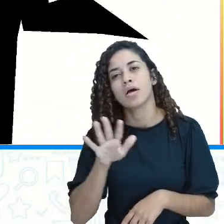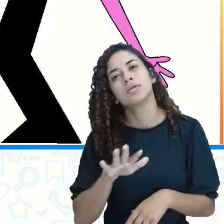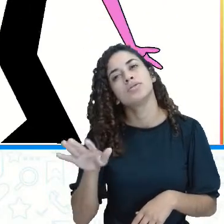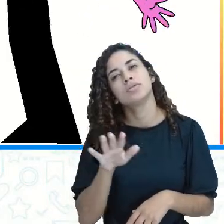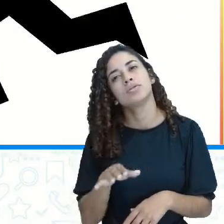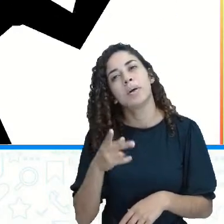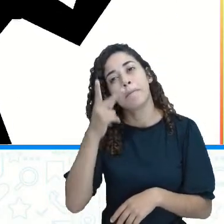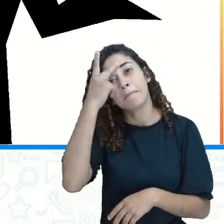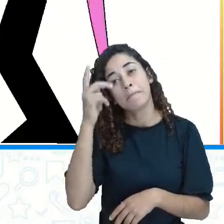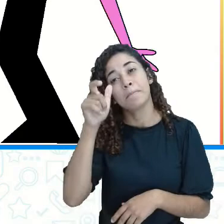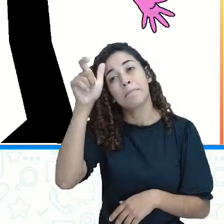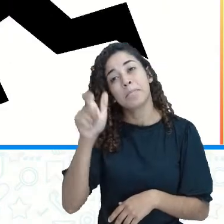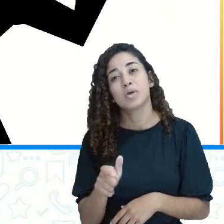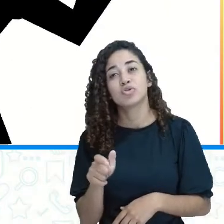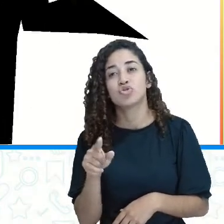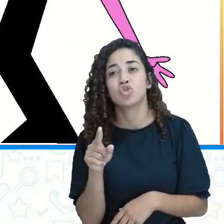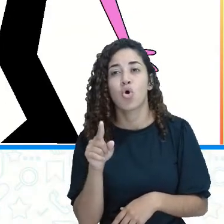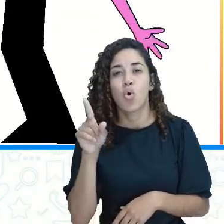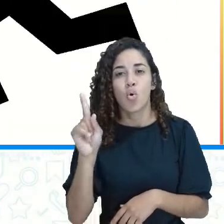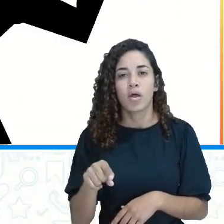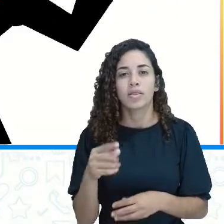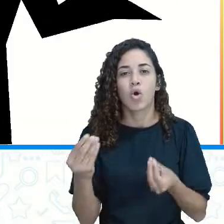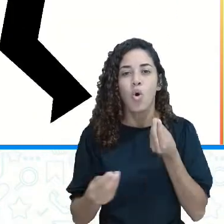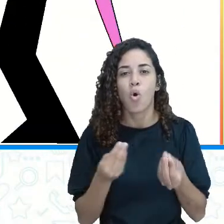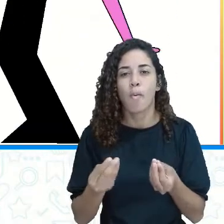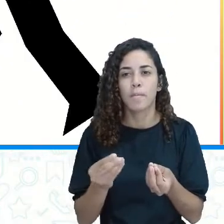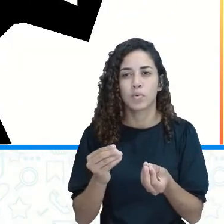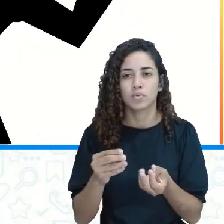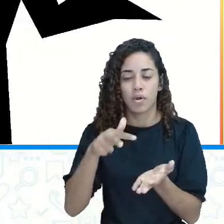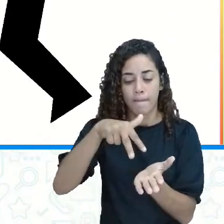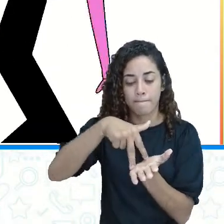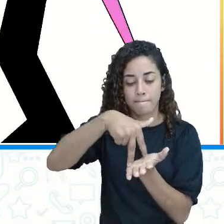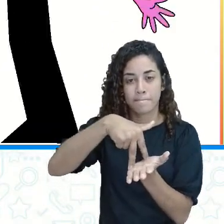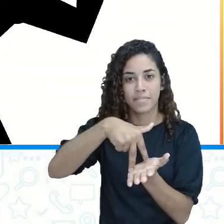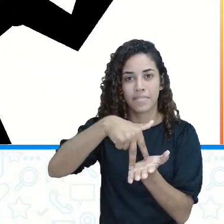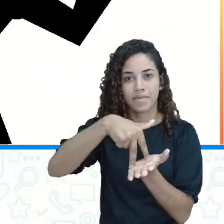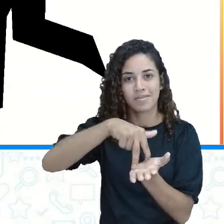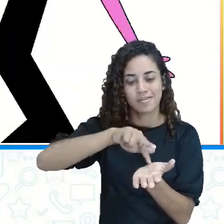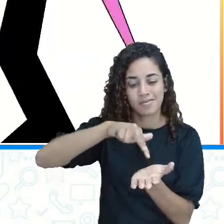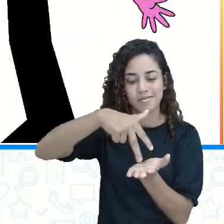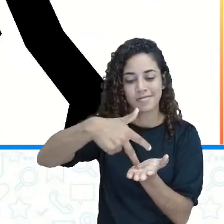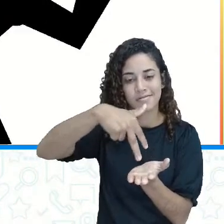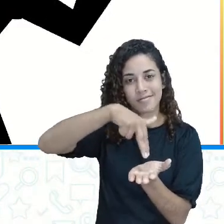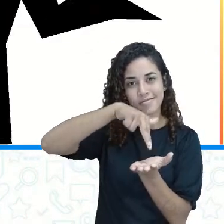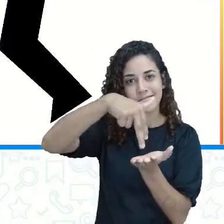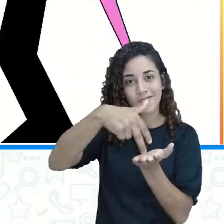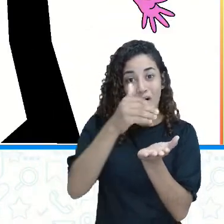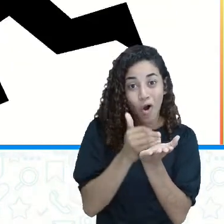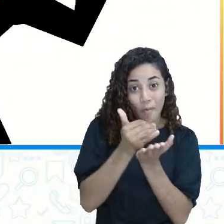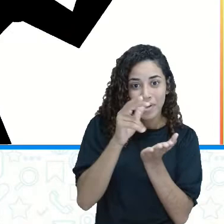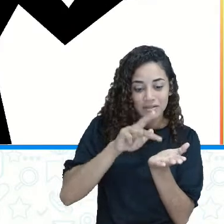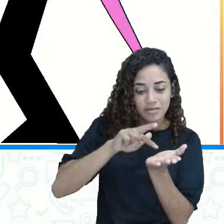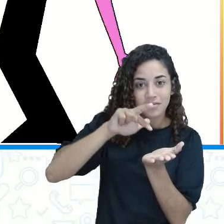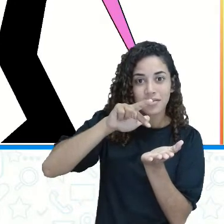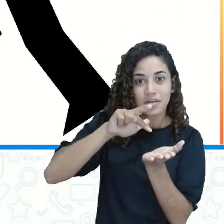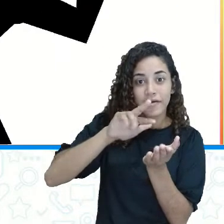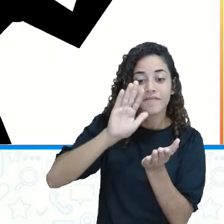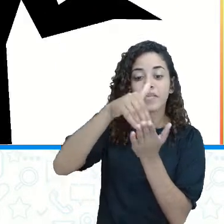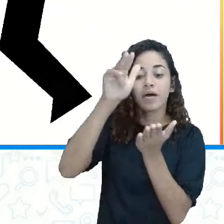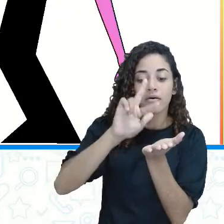coreografia, mas ela se mantém no local. Ela sabe o começo e o final, onde vai